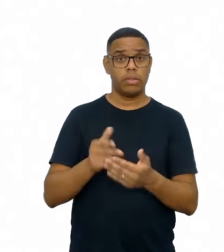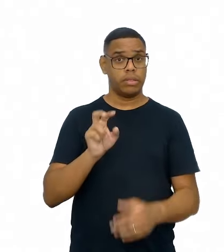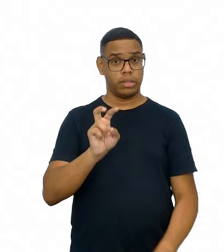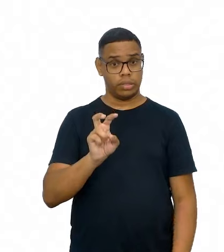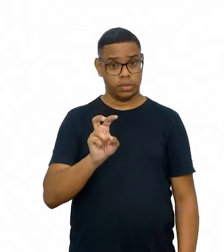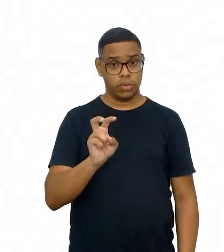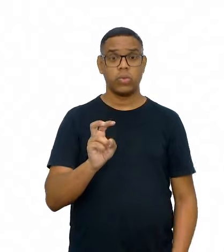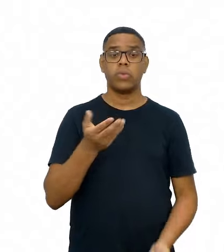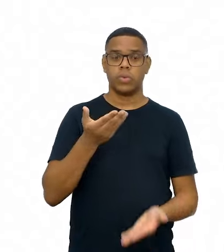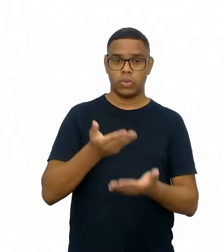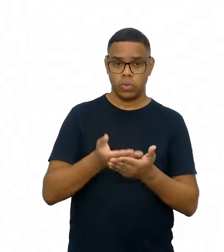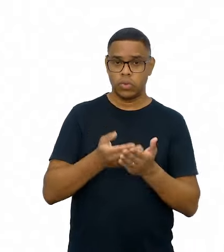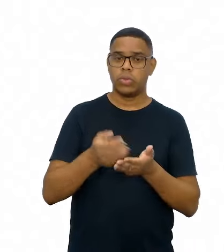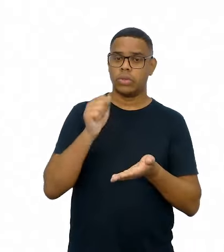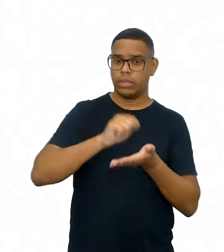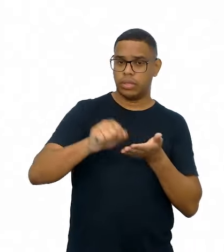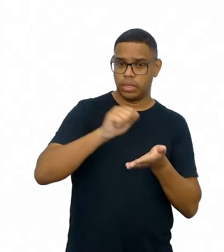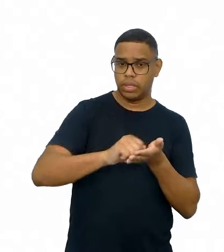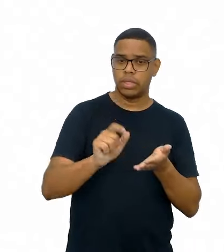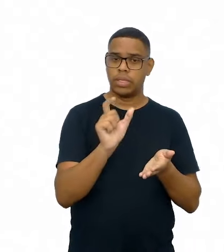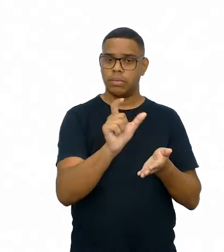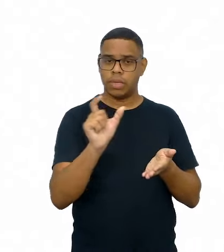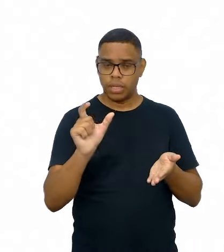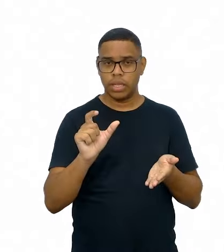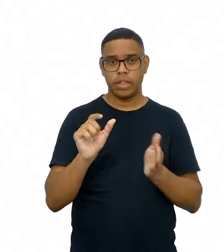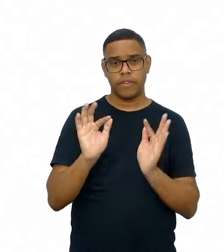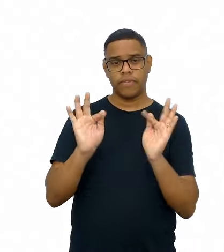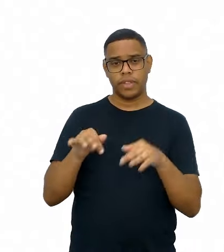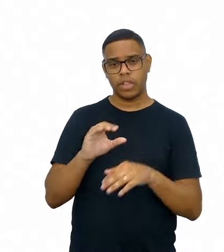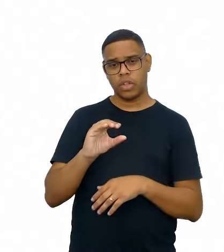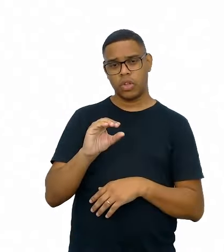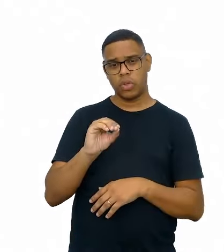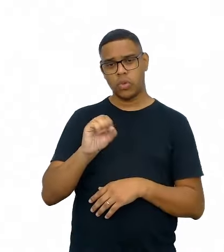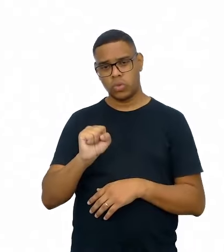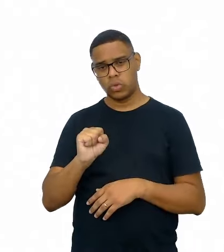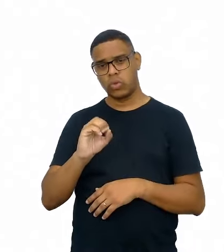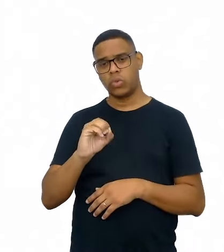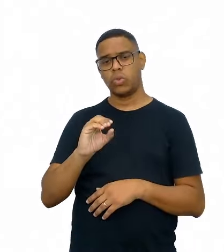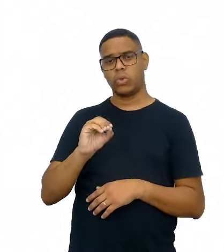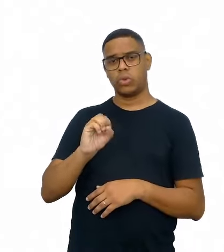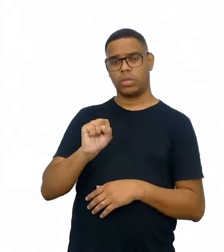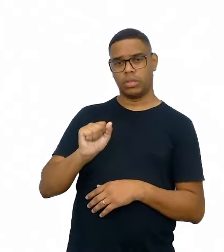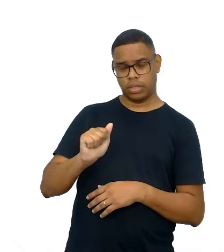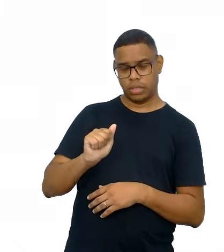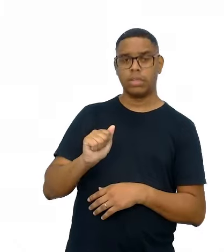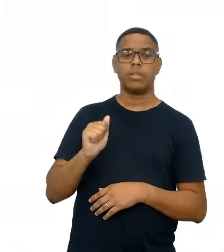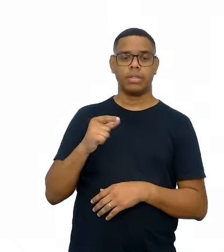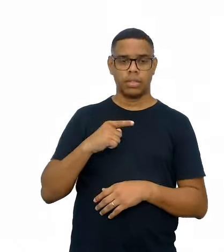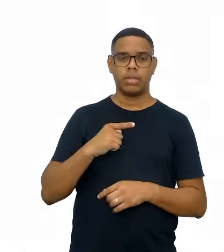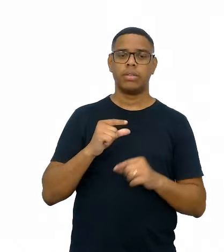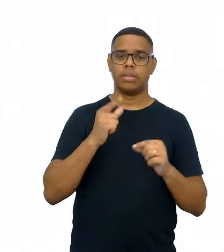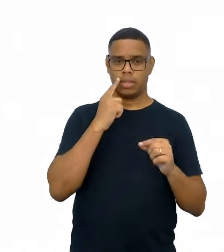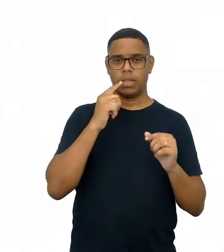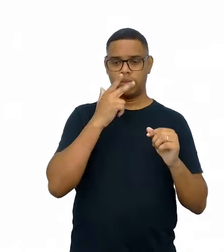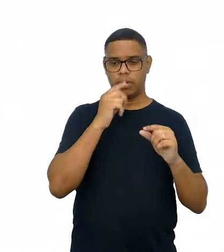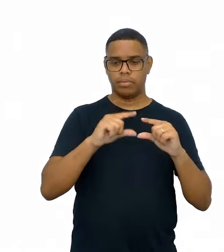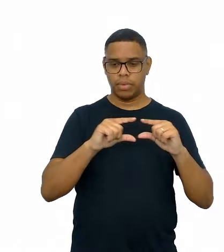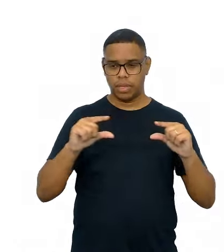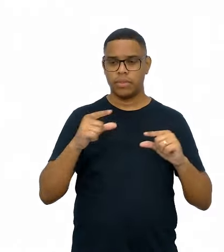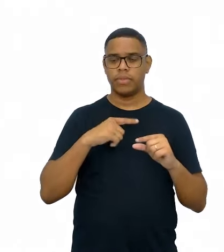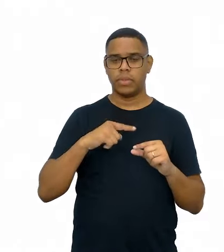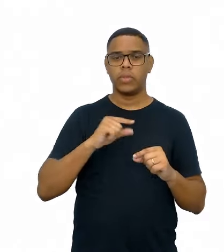algumas sequências temos aí o que? A questão da ortografia. Nessa atividade 1, vão